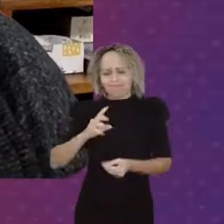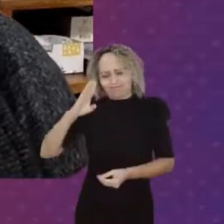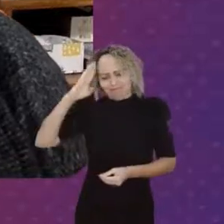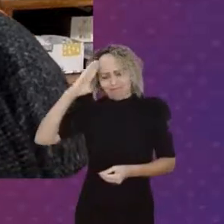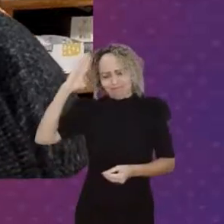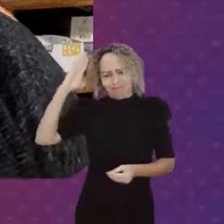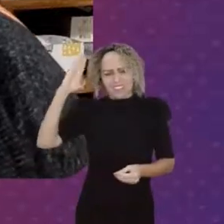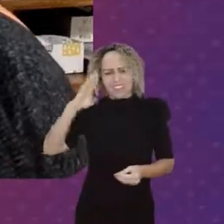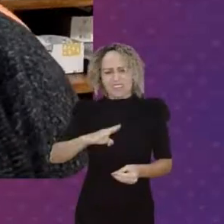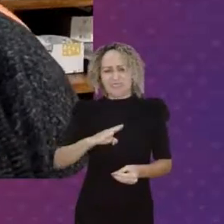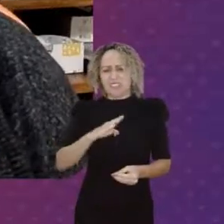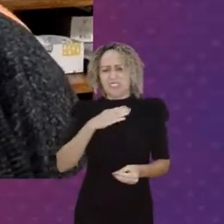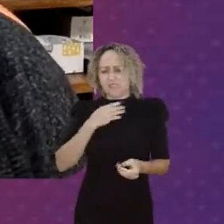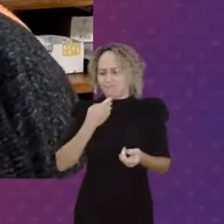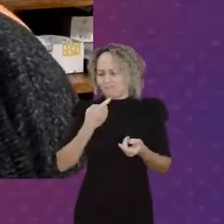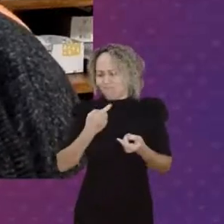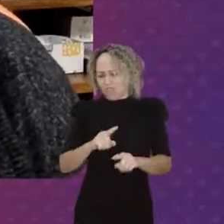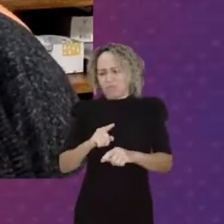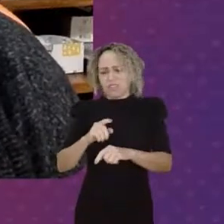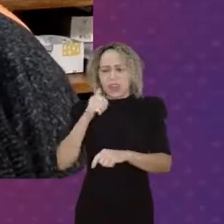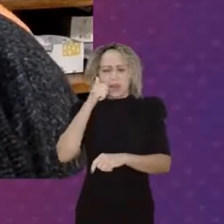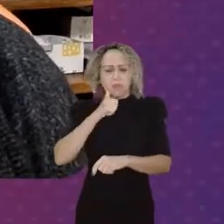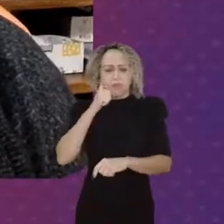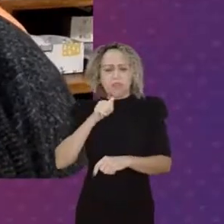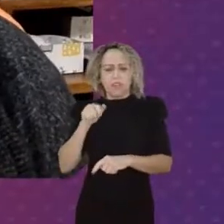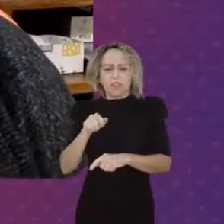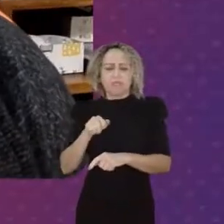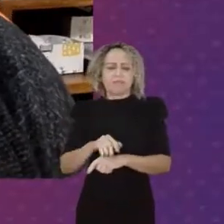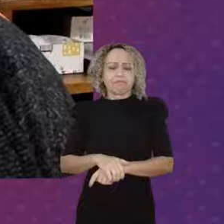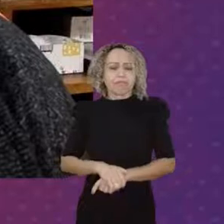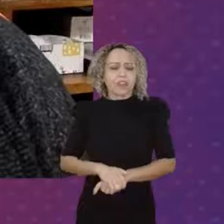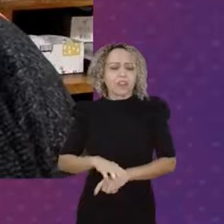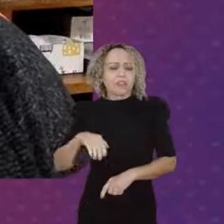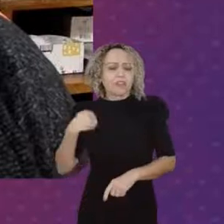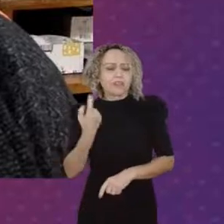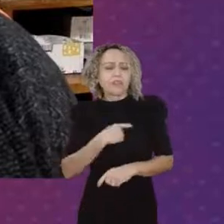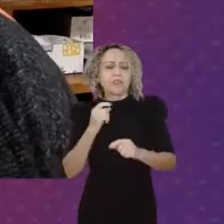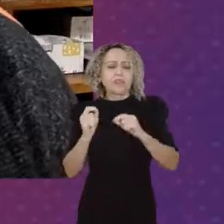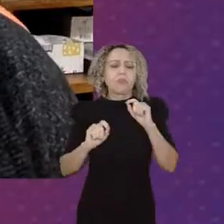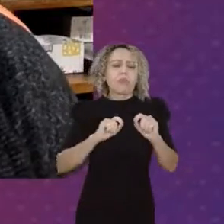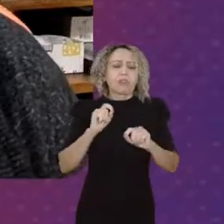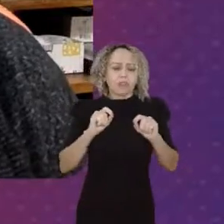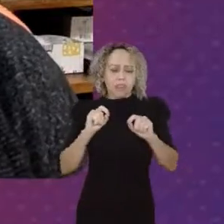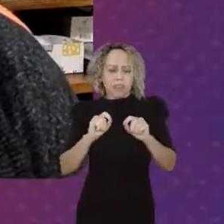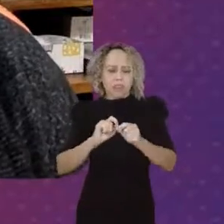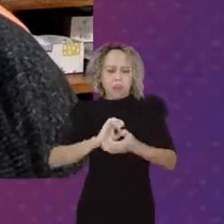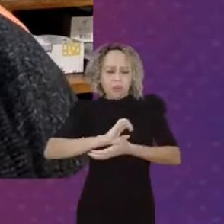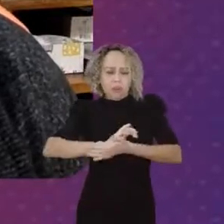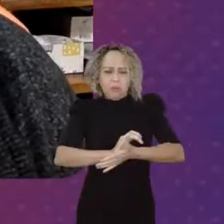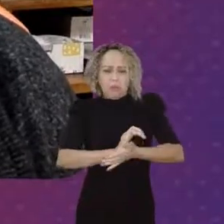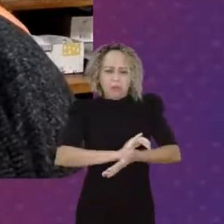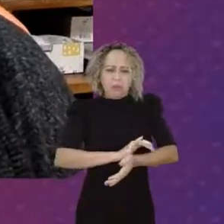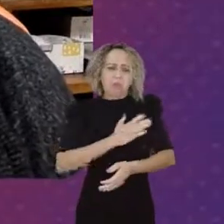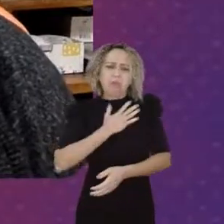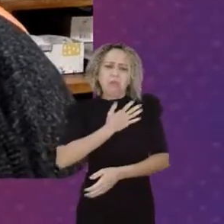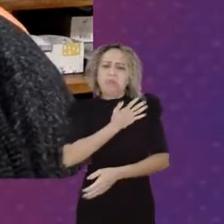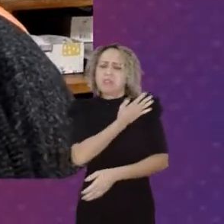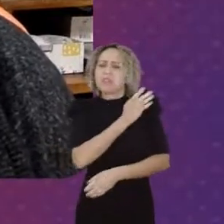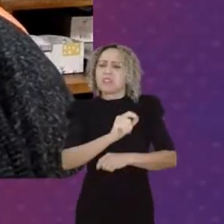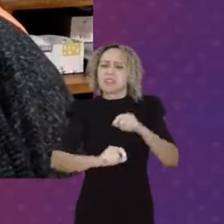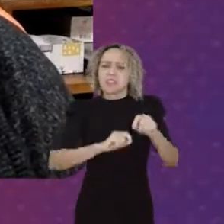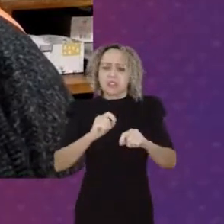né? E aí a gente vai vendo que a construção do preconceito, ela se dá tanto socialmente